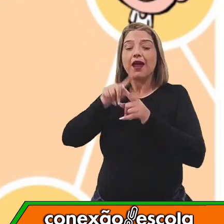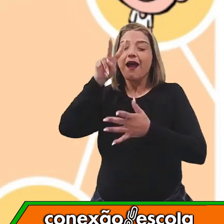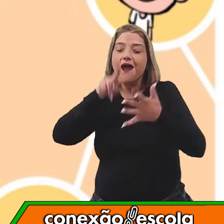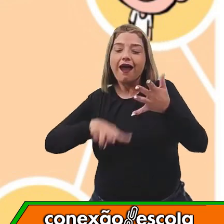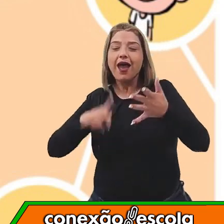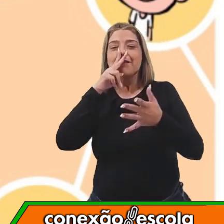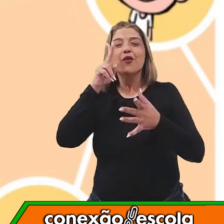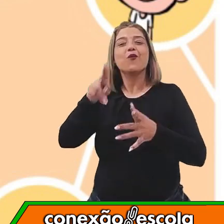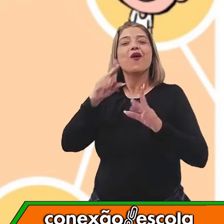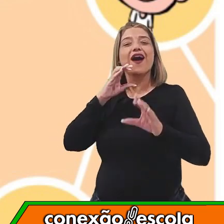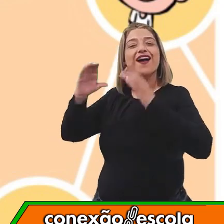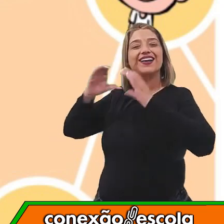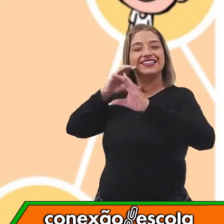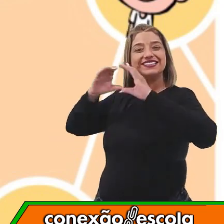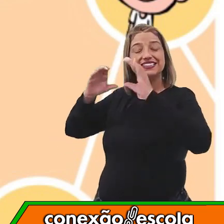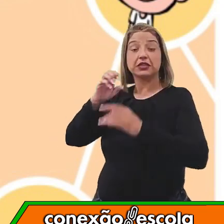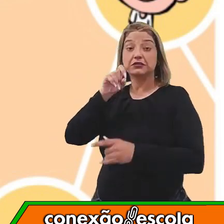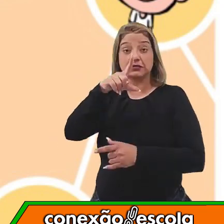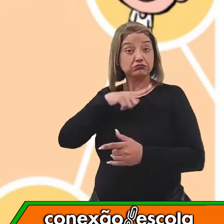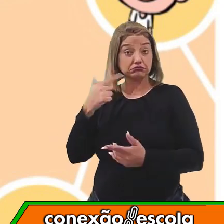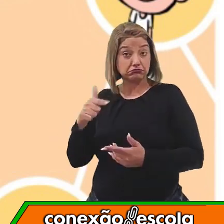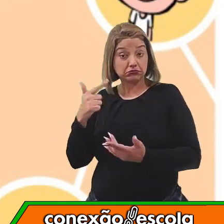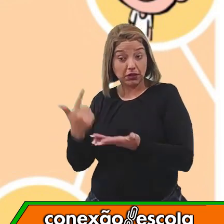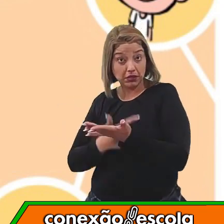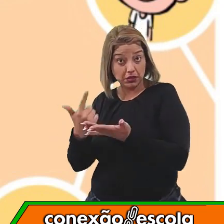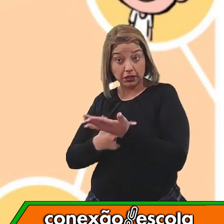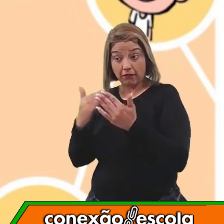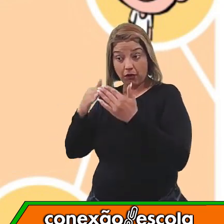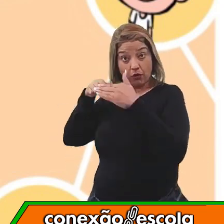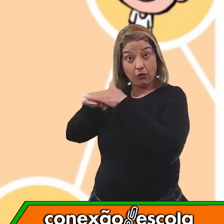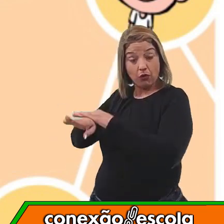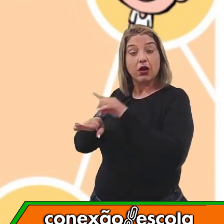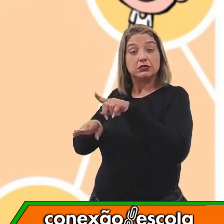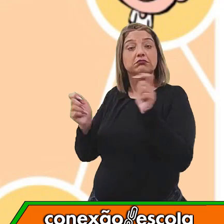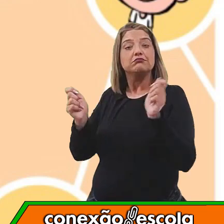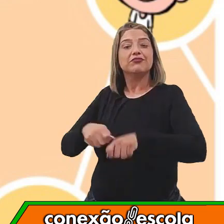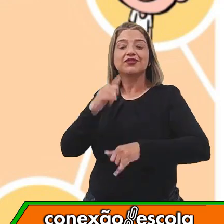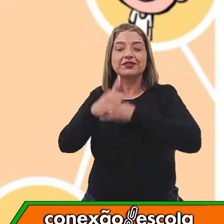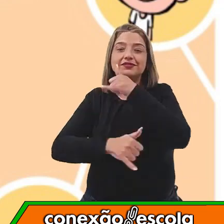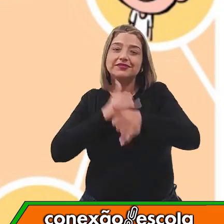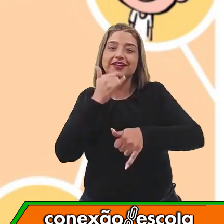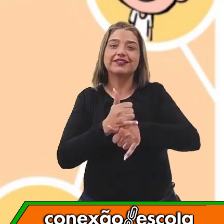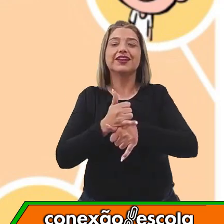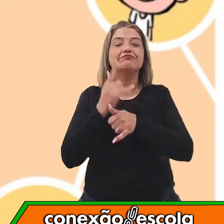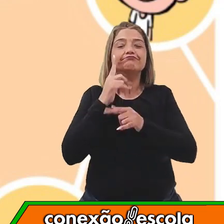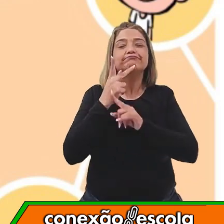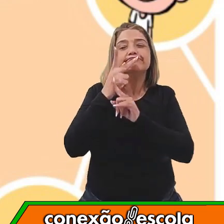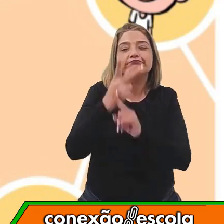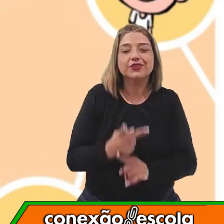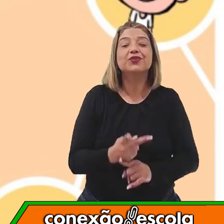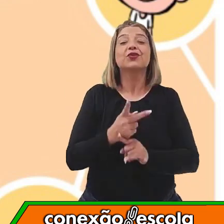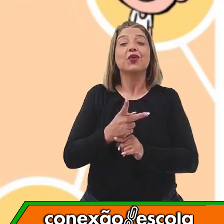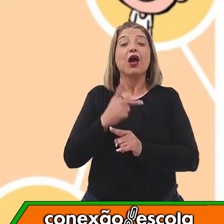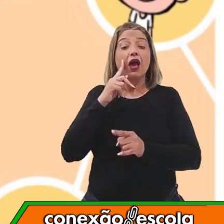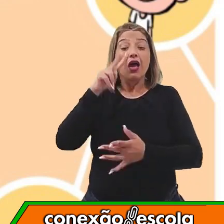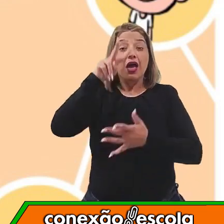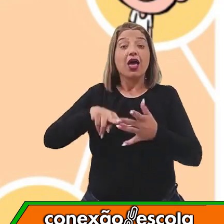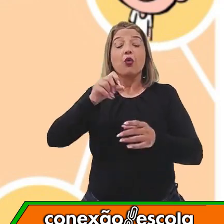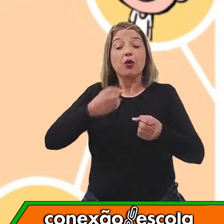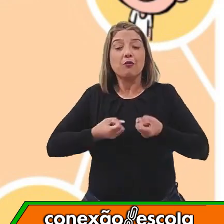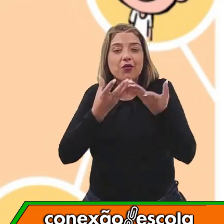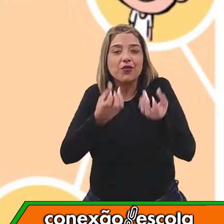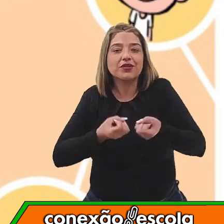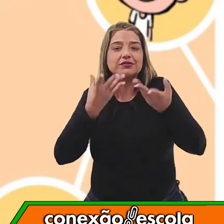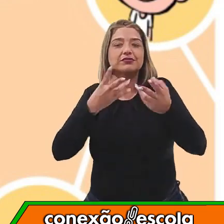cantando, hein? Se você não tiver um livro físico aí na sua casa, que tal fazer uma busca na internet e ler para o bebê uma poesia cheia